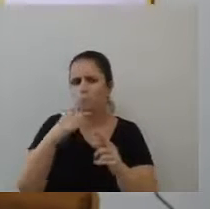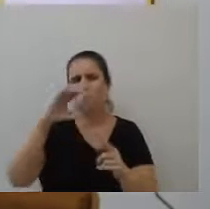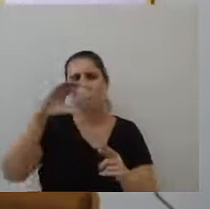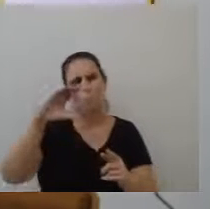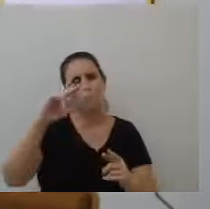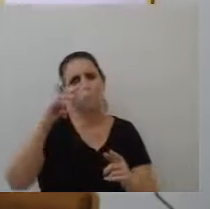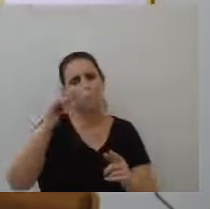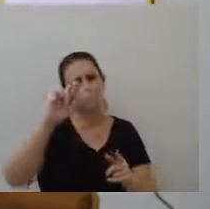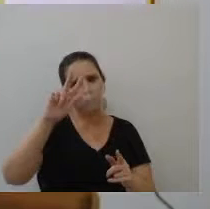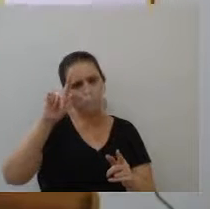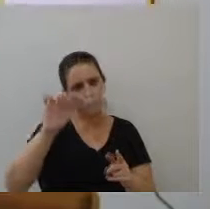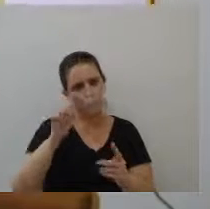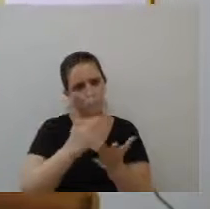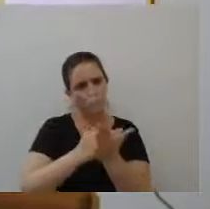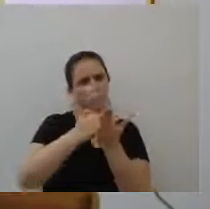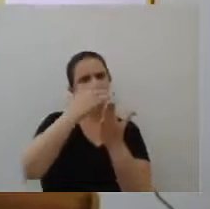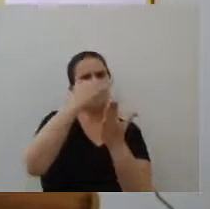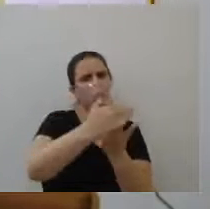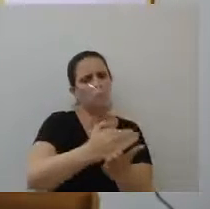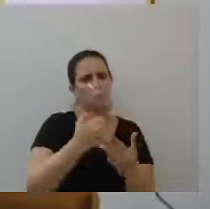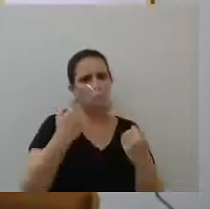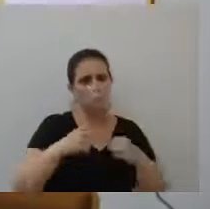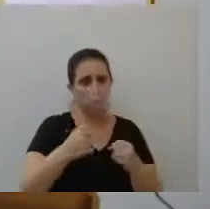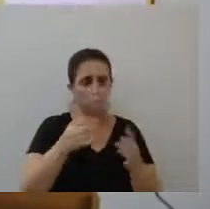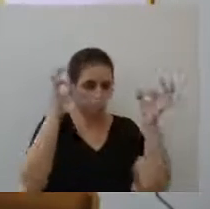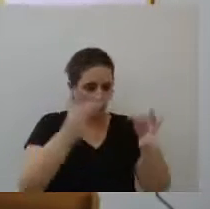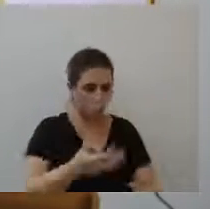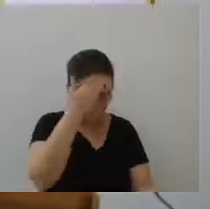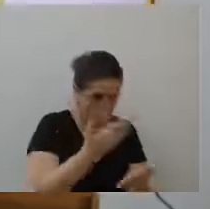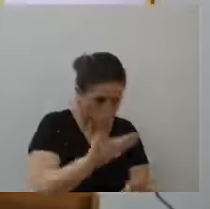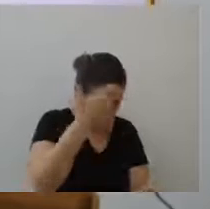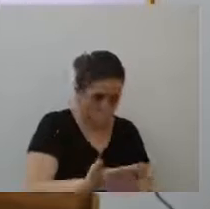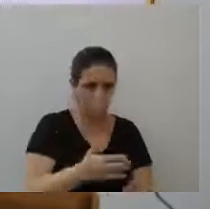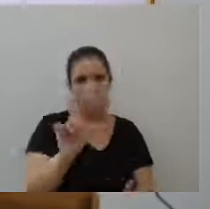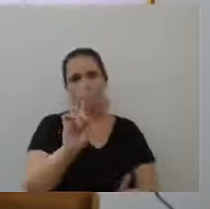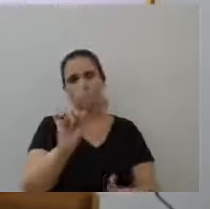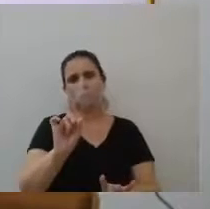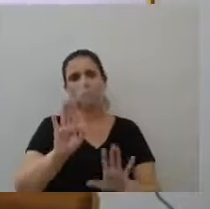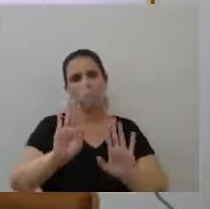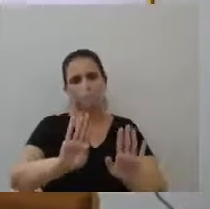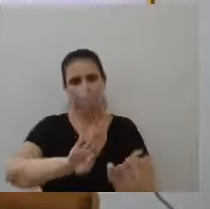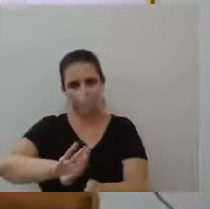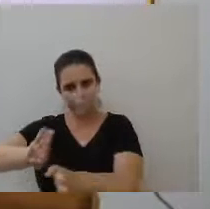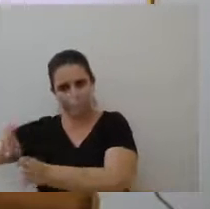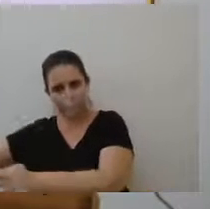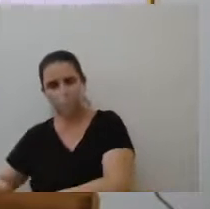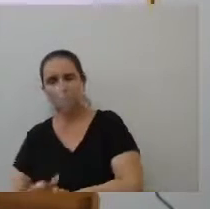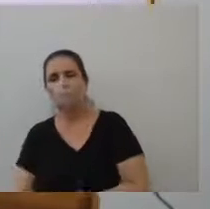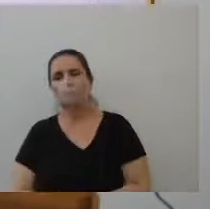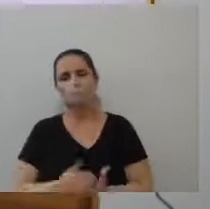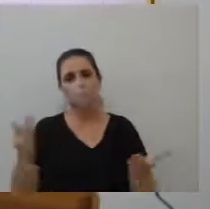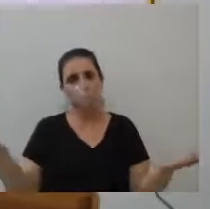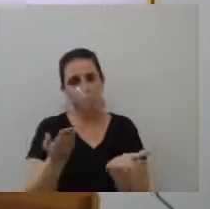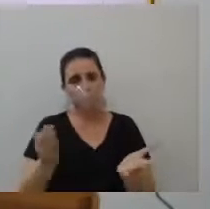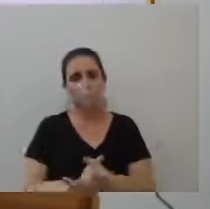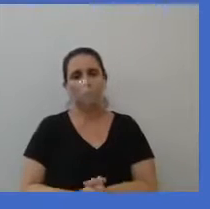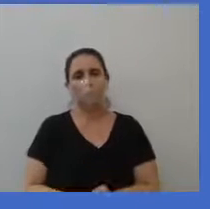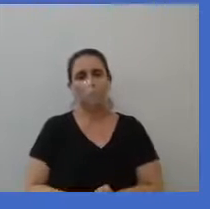algo em uma rede social dessa e já sai acreditando, já sai tomando aquilo ali como uma verdade absoluta. Não